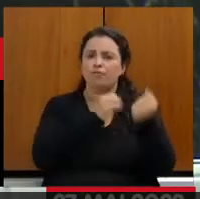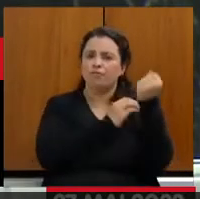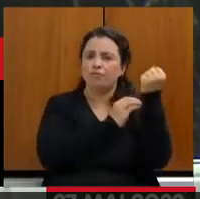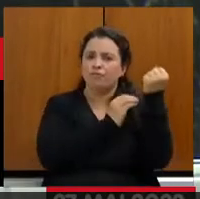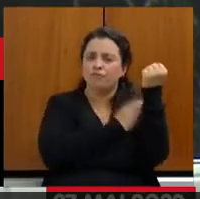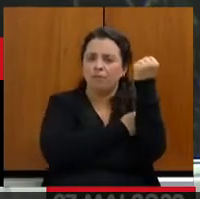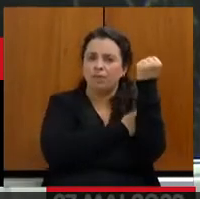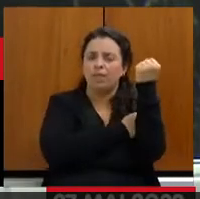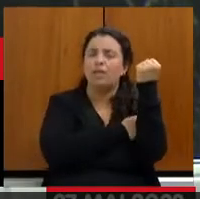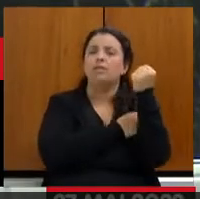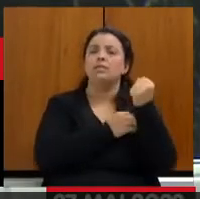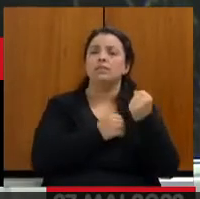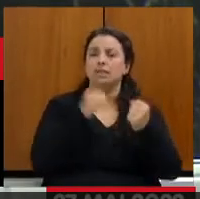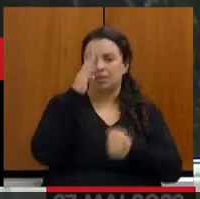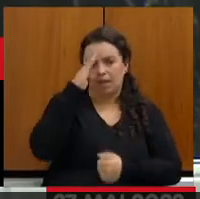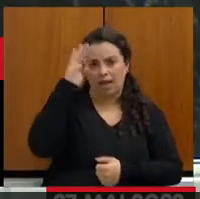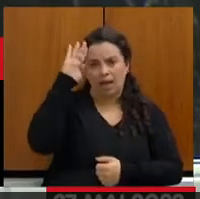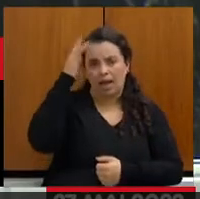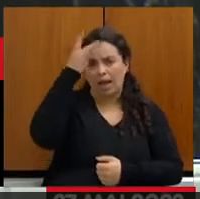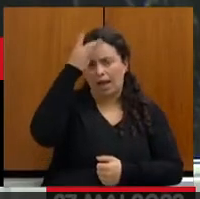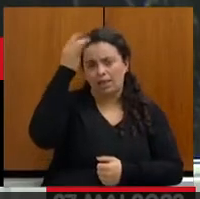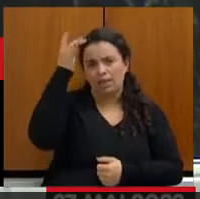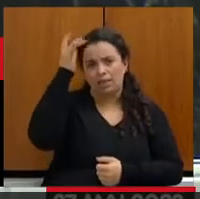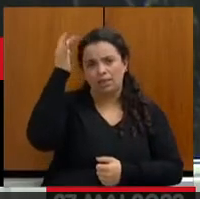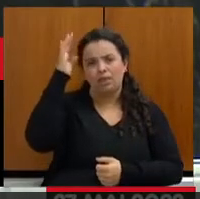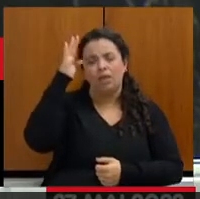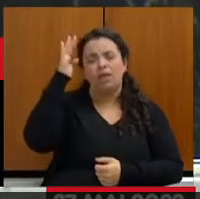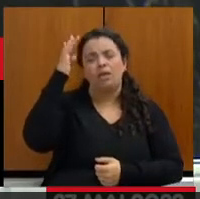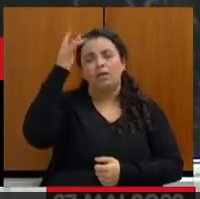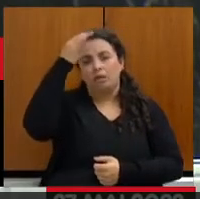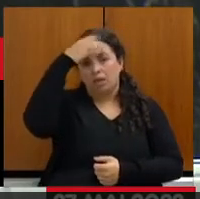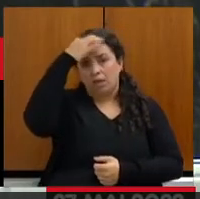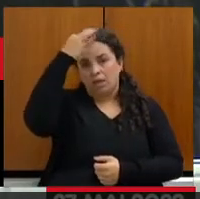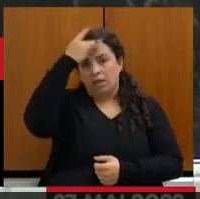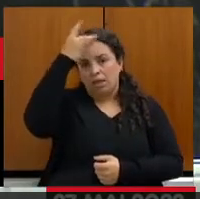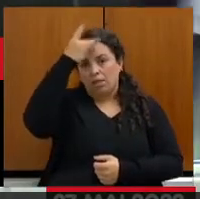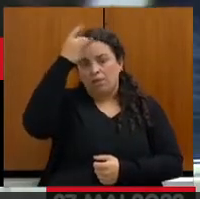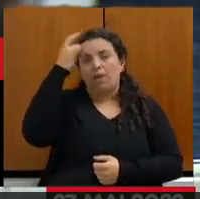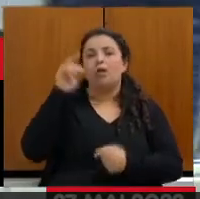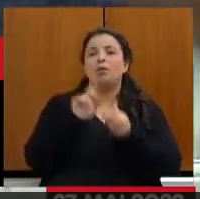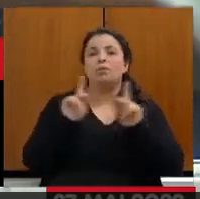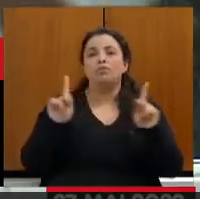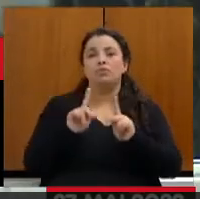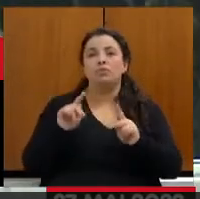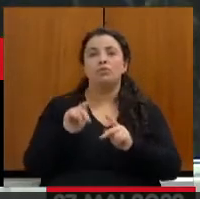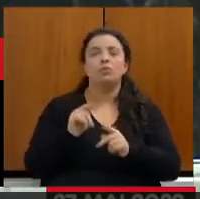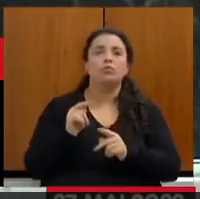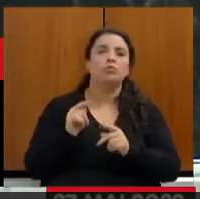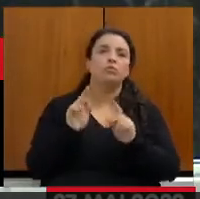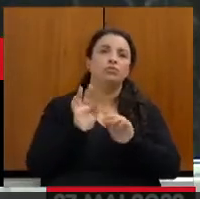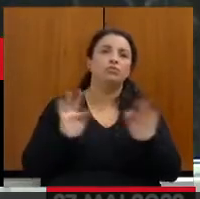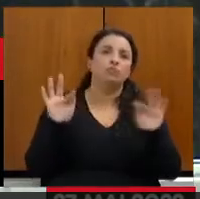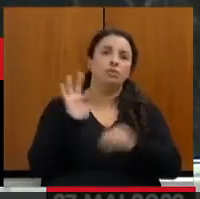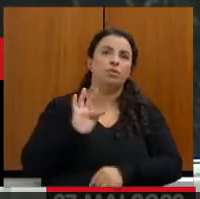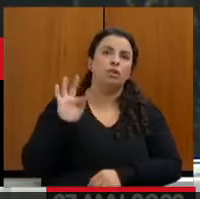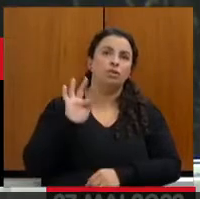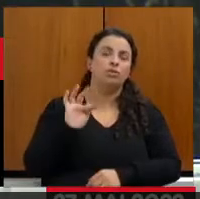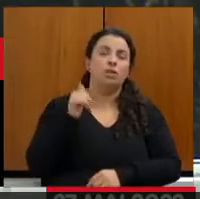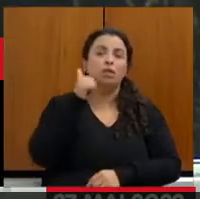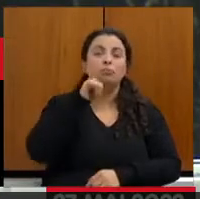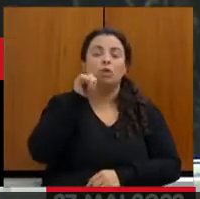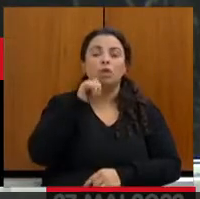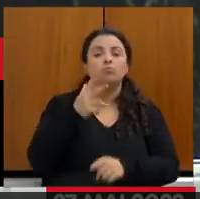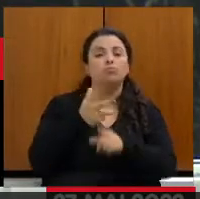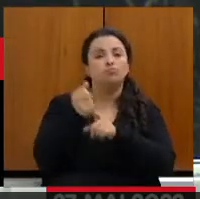universitárias as mulheres e suas lutas estão em todos os lugares conquistamos e avançamos em muitas Arenas